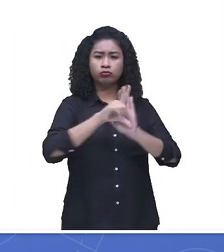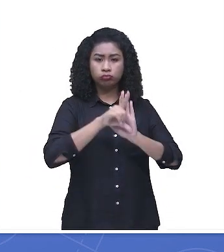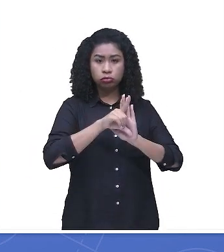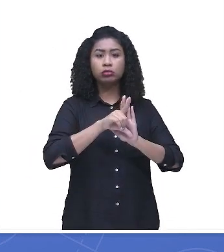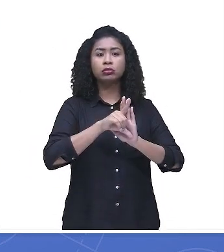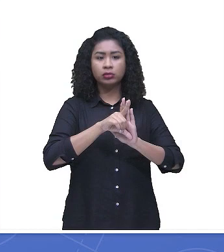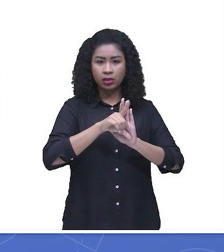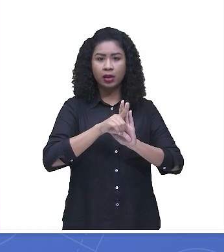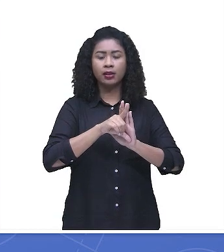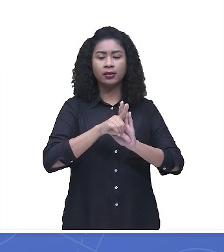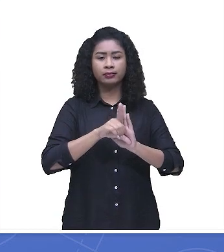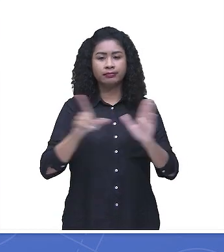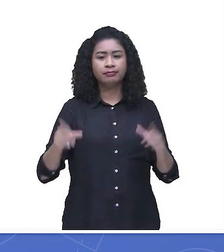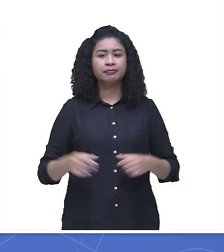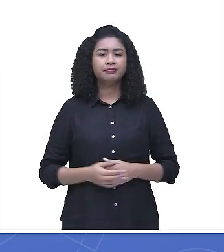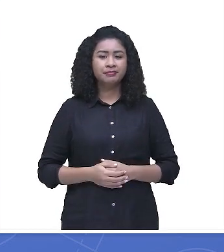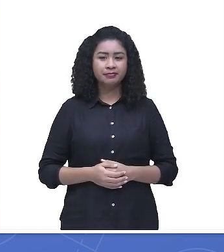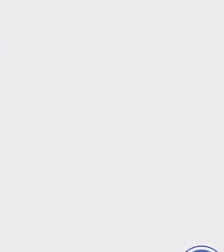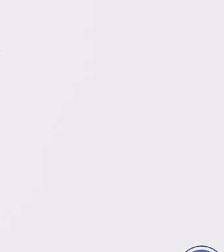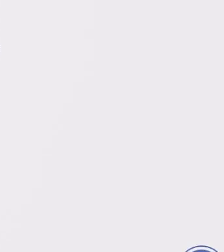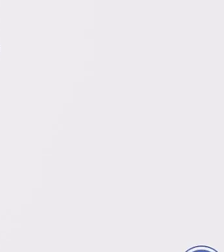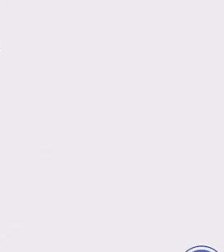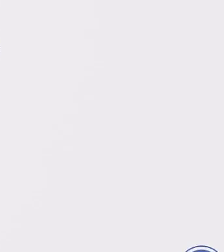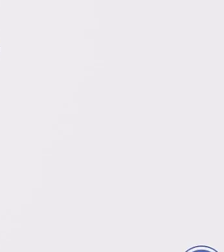ok? Até daqui a pouco na correção.